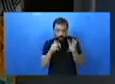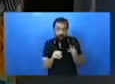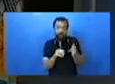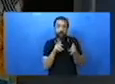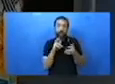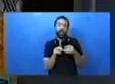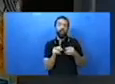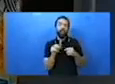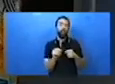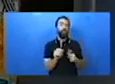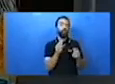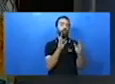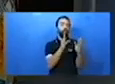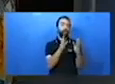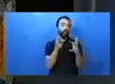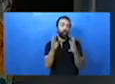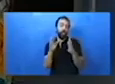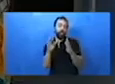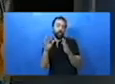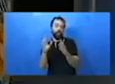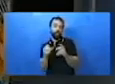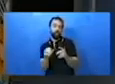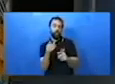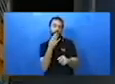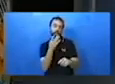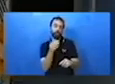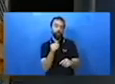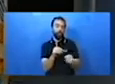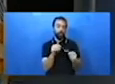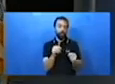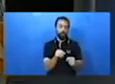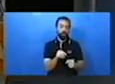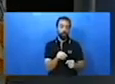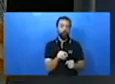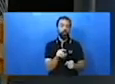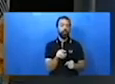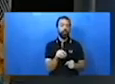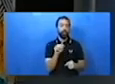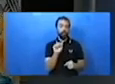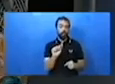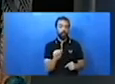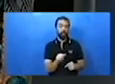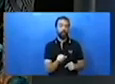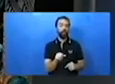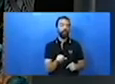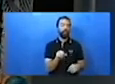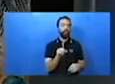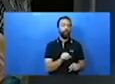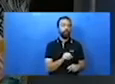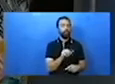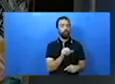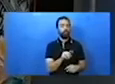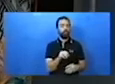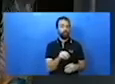qual caixa eu estou perguntando, porque cada caixa tem uma quantidade. Eu quero 3/4 da caixa A.